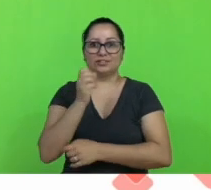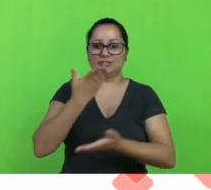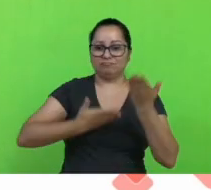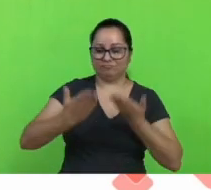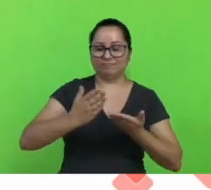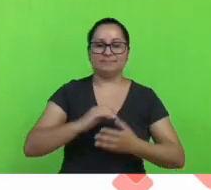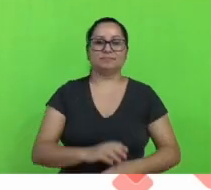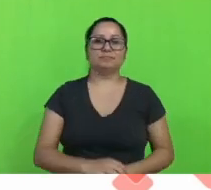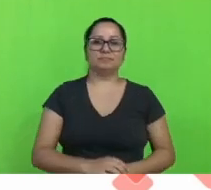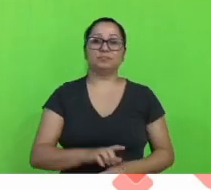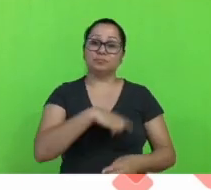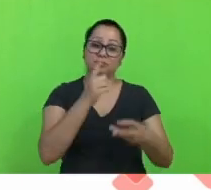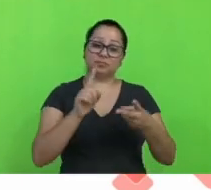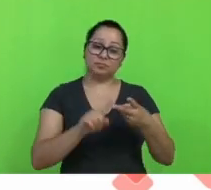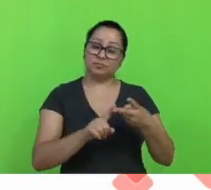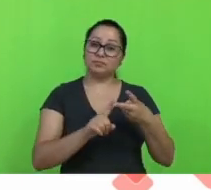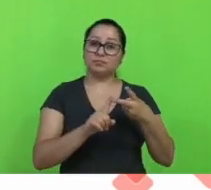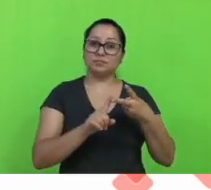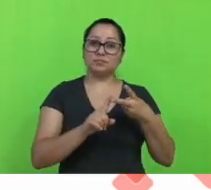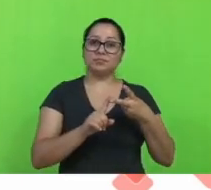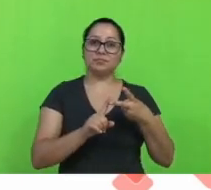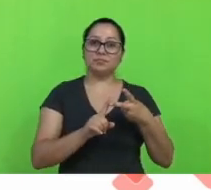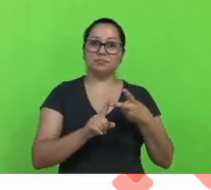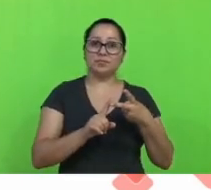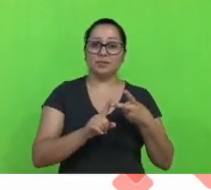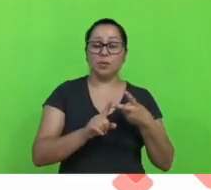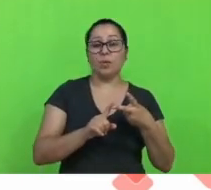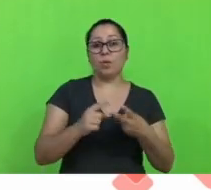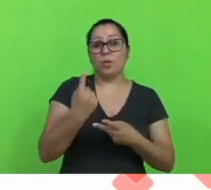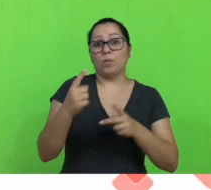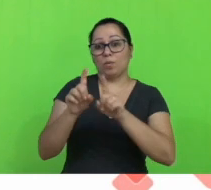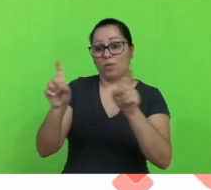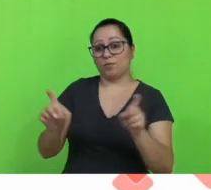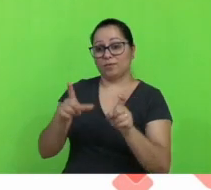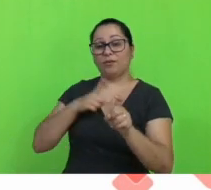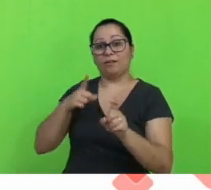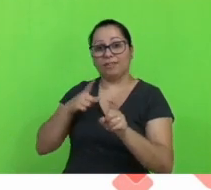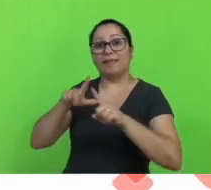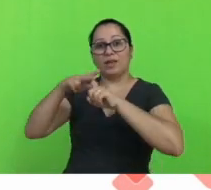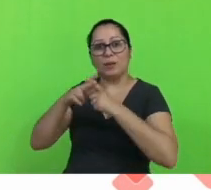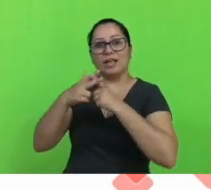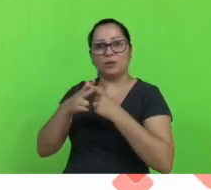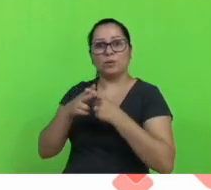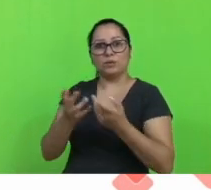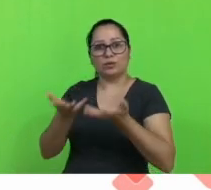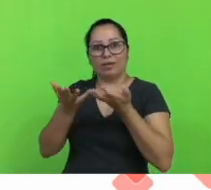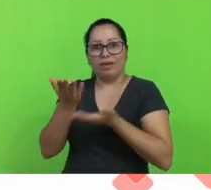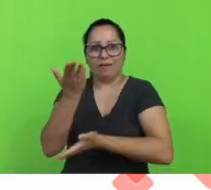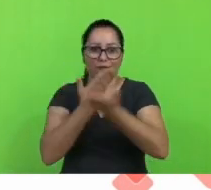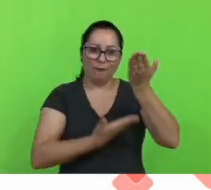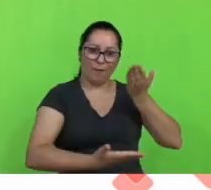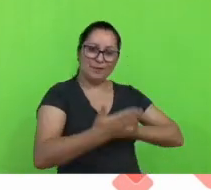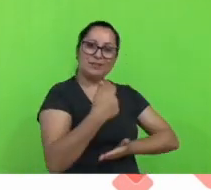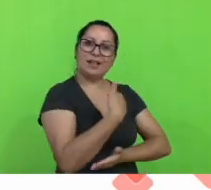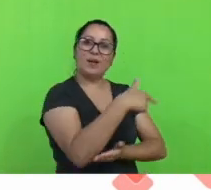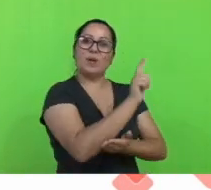dispositivos, ou um desses dispositivos possui algum recurso que ele deseja compartilhar com